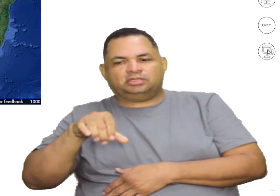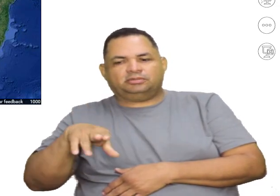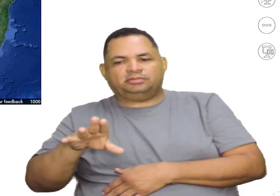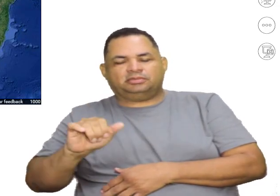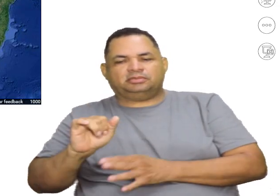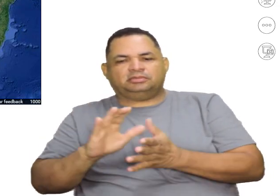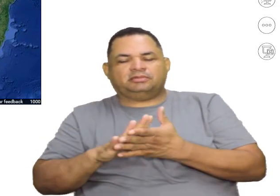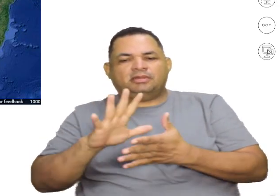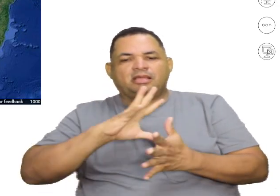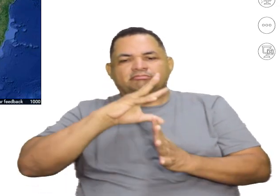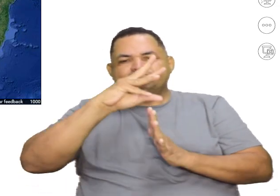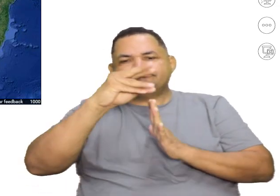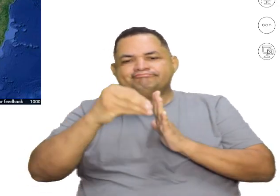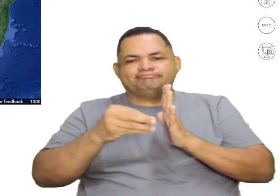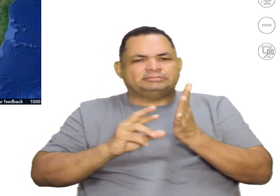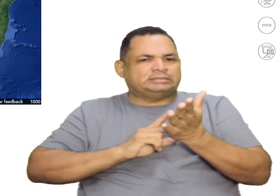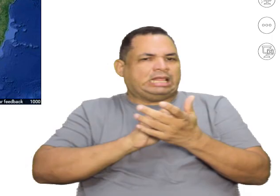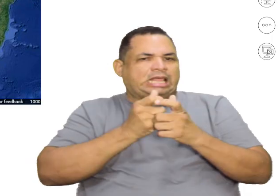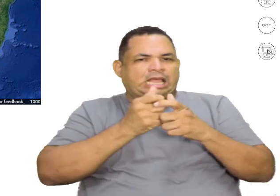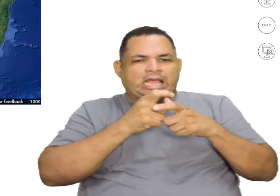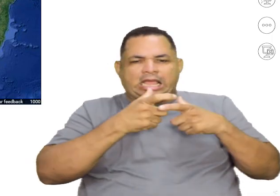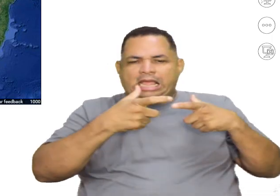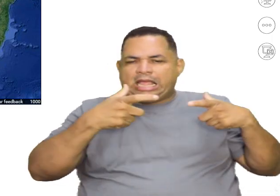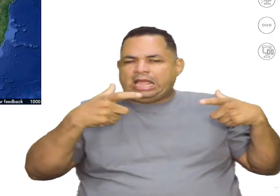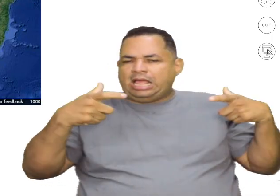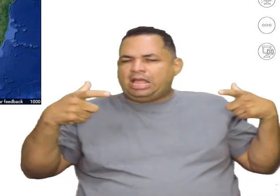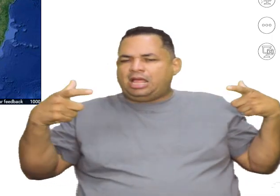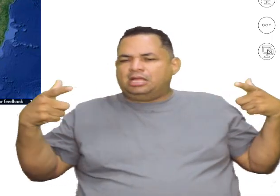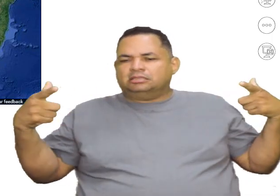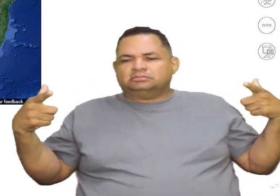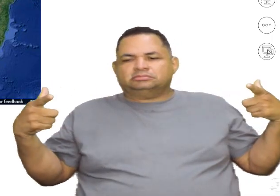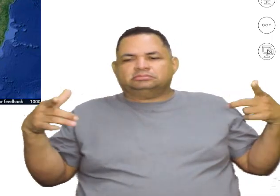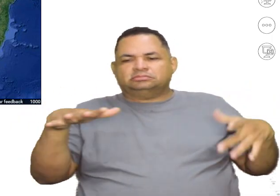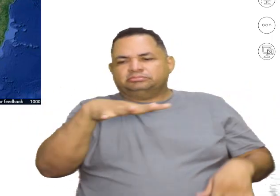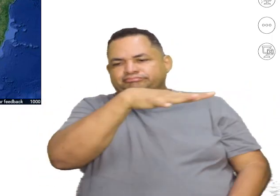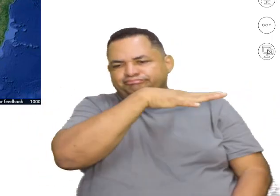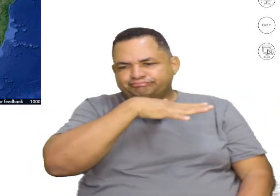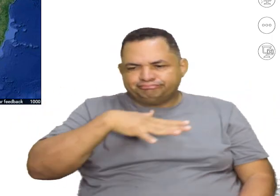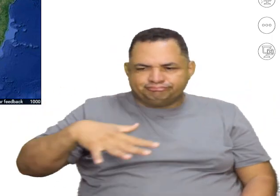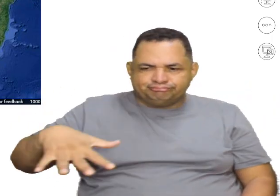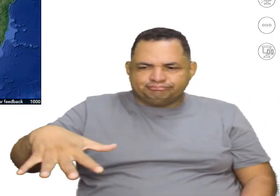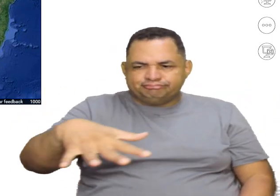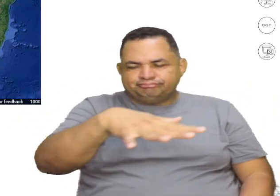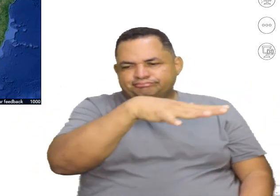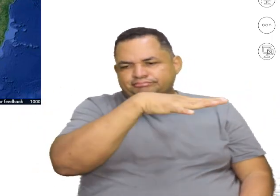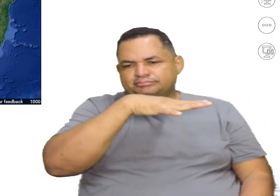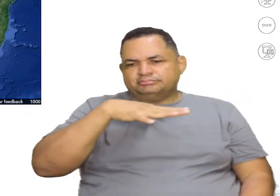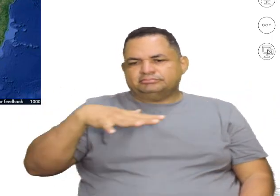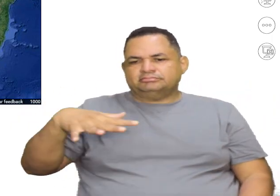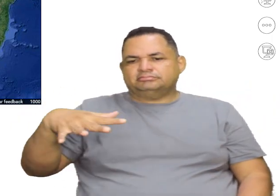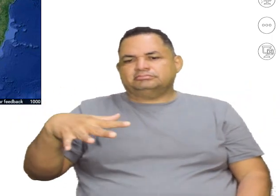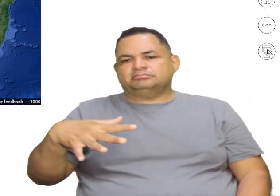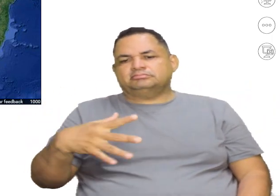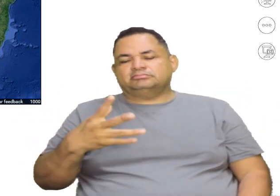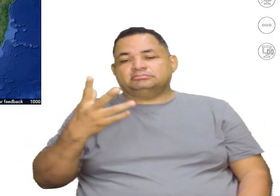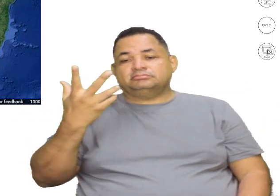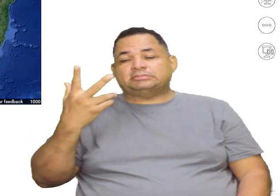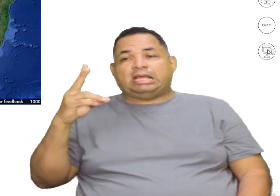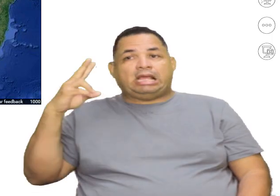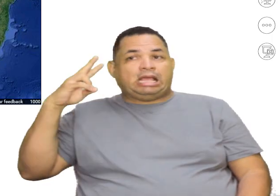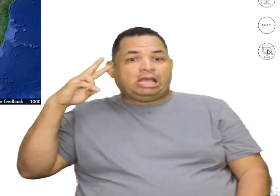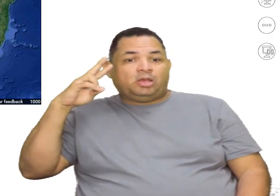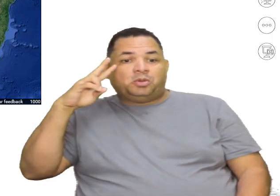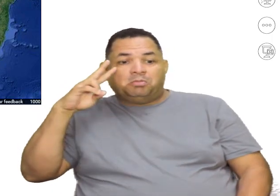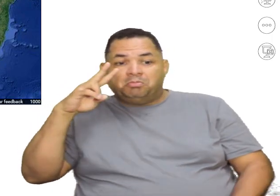a Amazônia é grande, né? Então, e ela é uma importância, ela é os olhos do mundo,